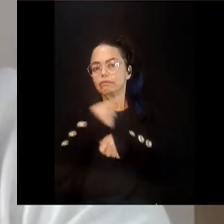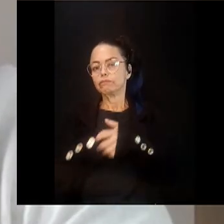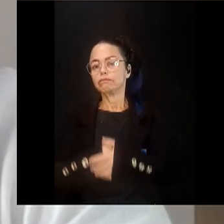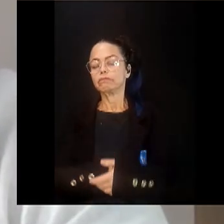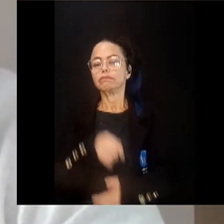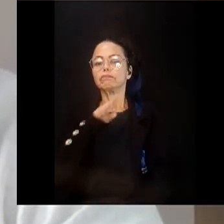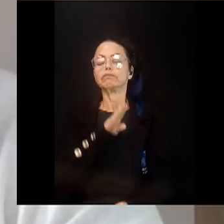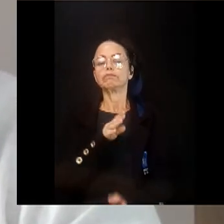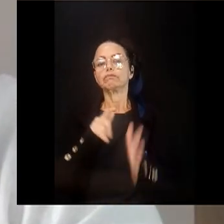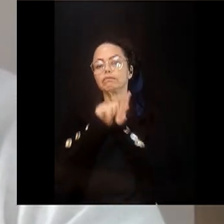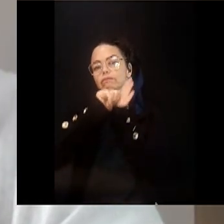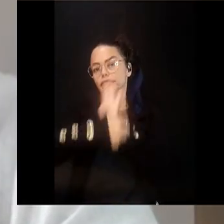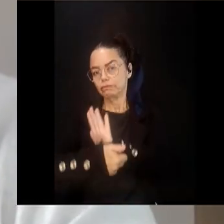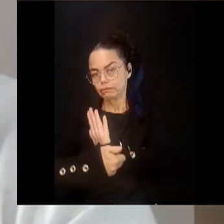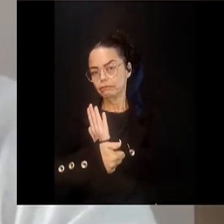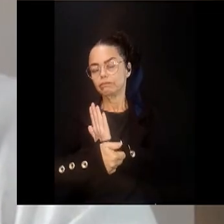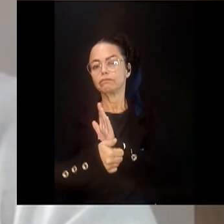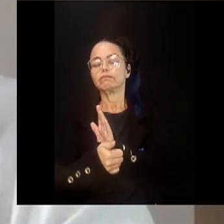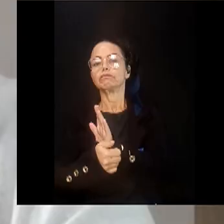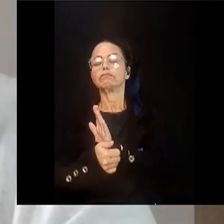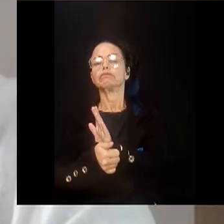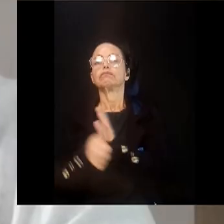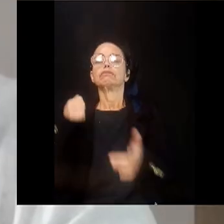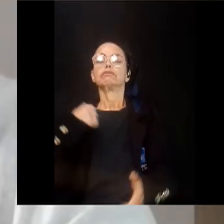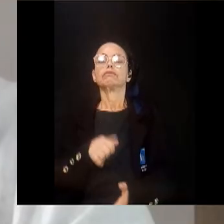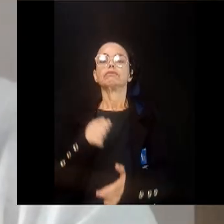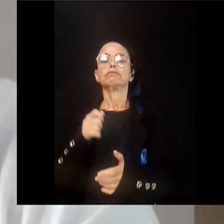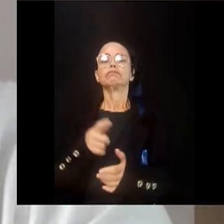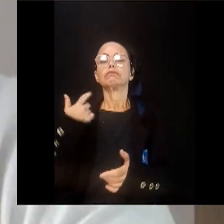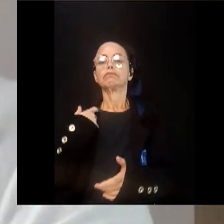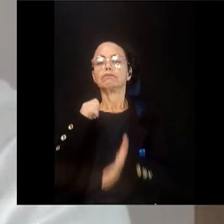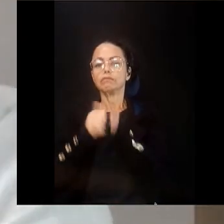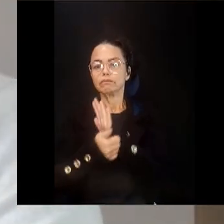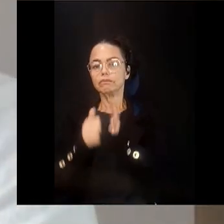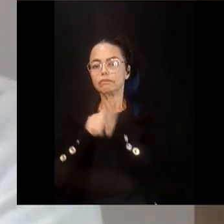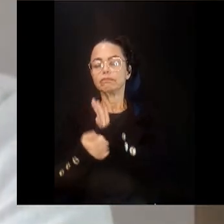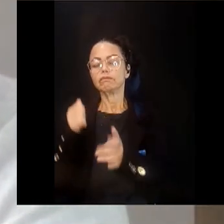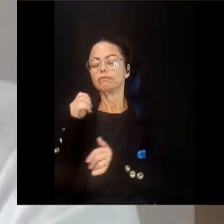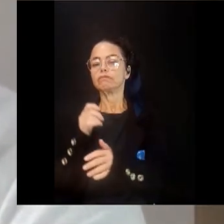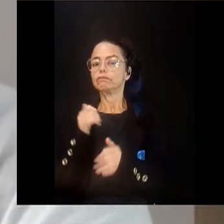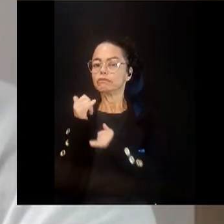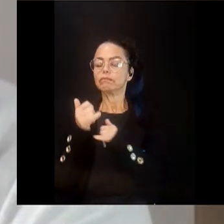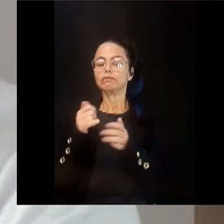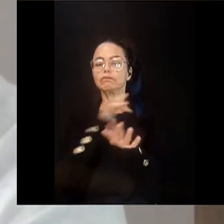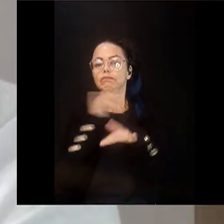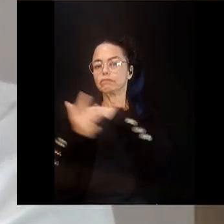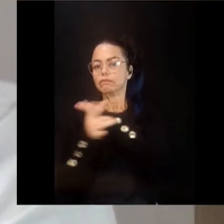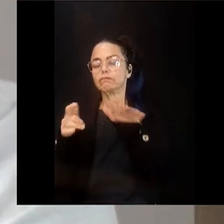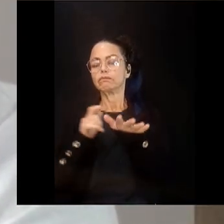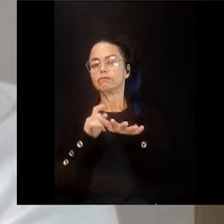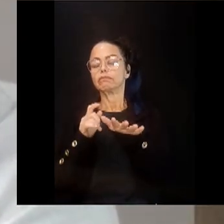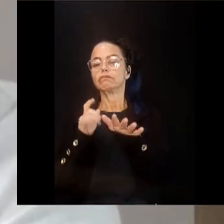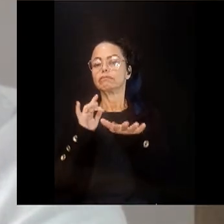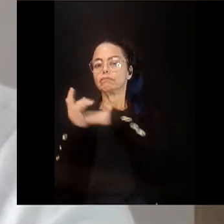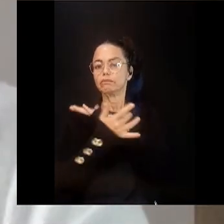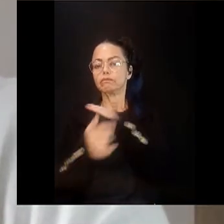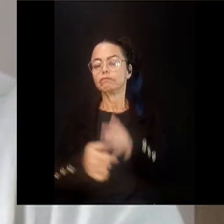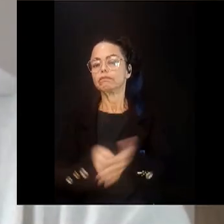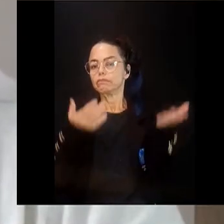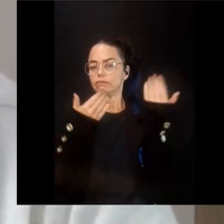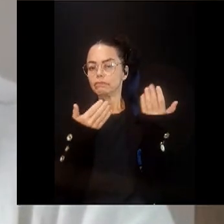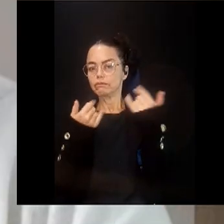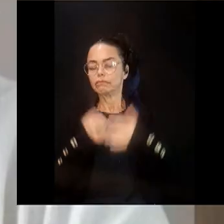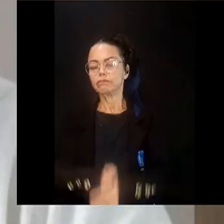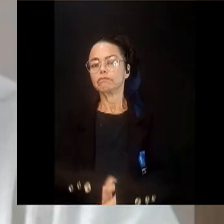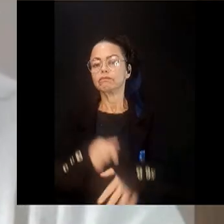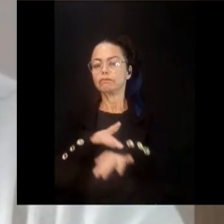especialmente. O Brasil é o país que mais consome rede social, não à toa o grupo mais jovem é um dos grupos mais adoecidos no que